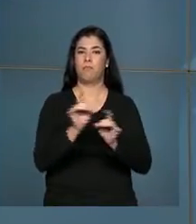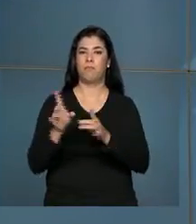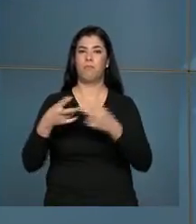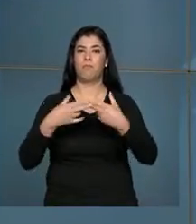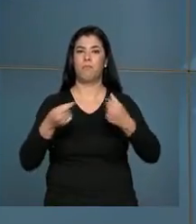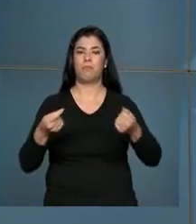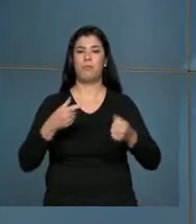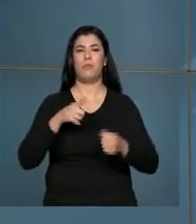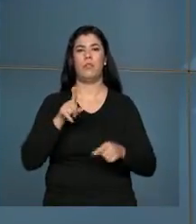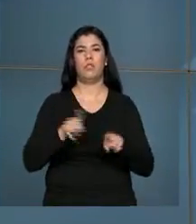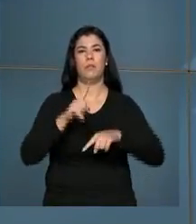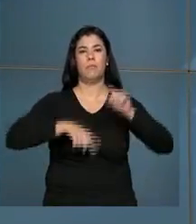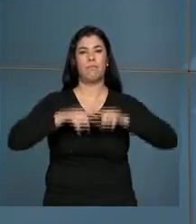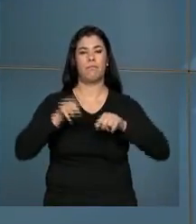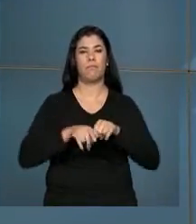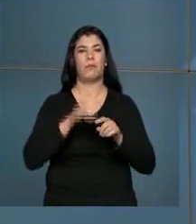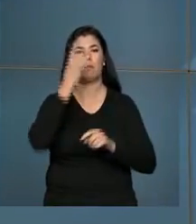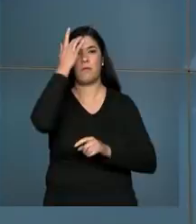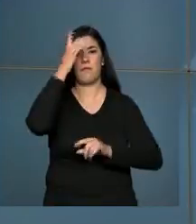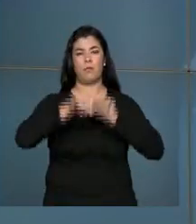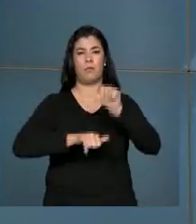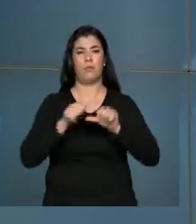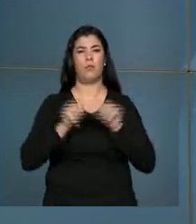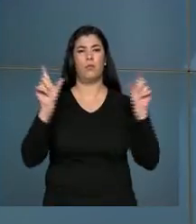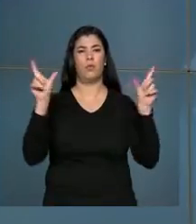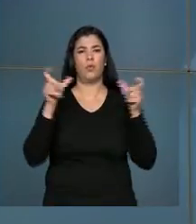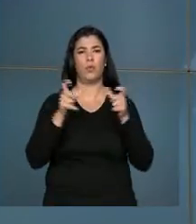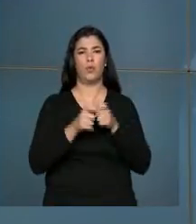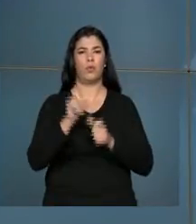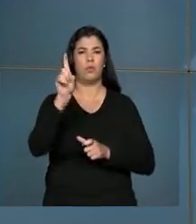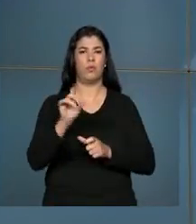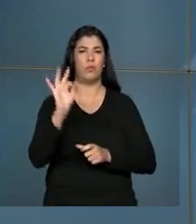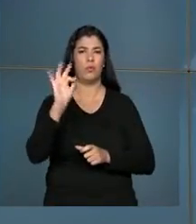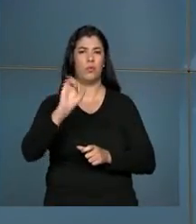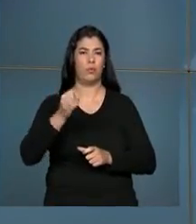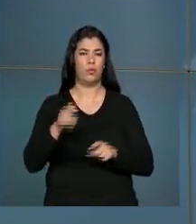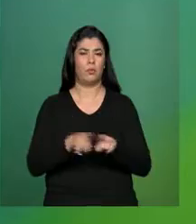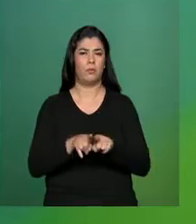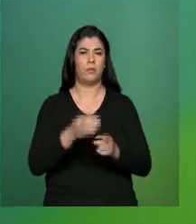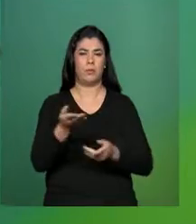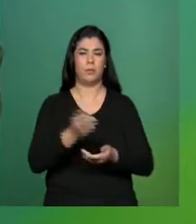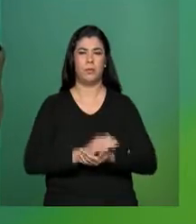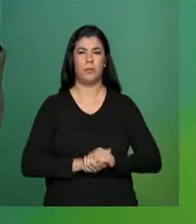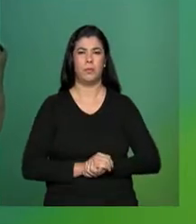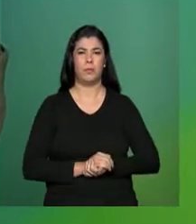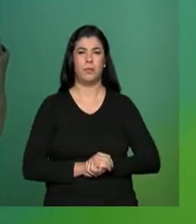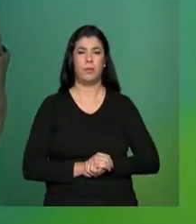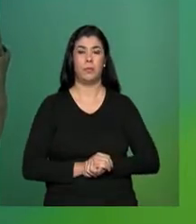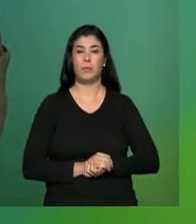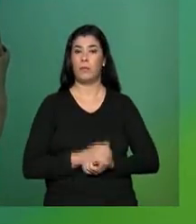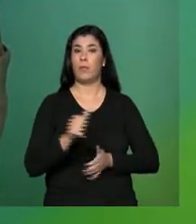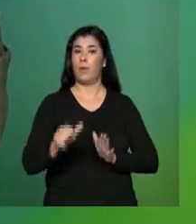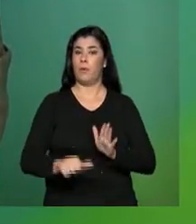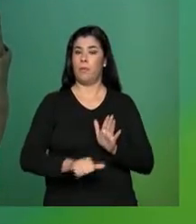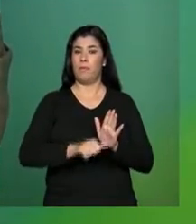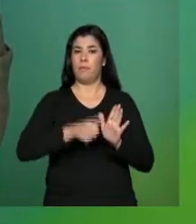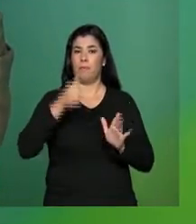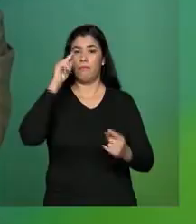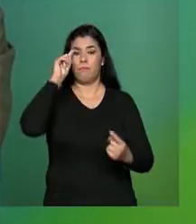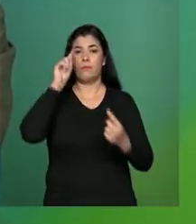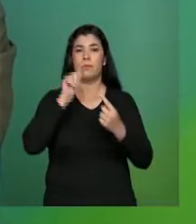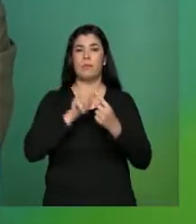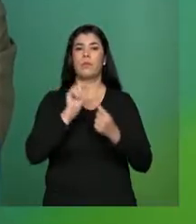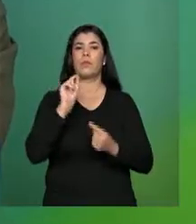além de medidas para facilitar o comércio, como redução de tarifas. O primeiro ponto é um ponto que diz respeito